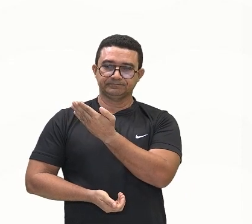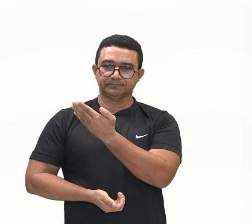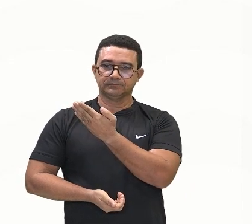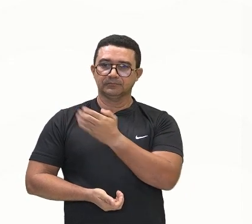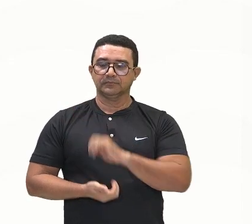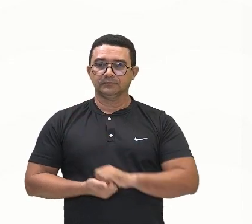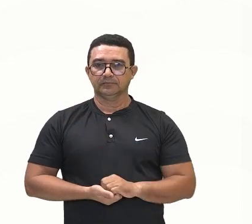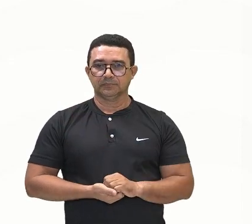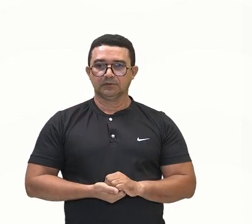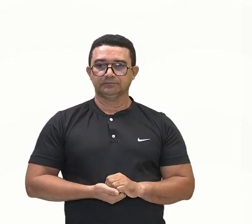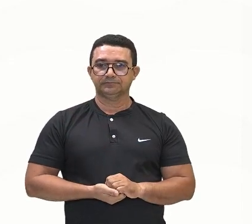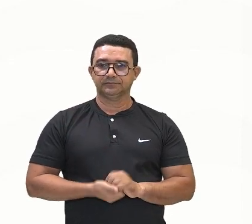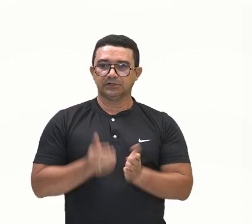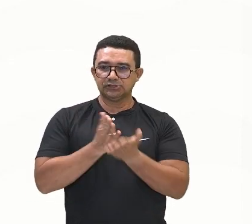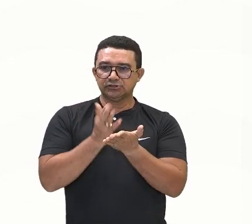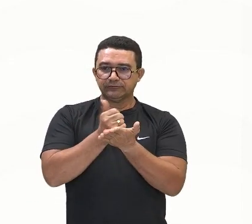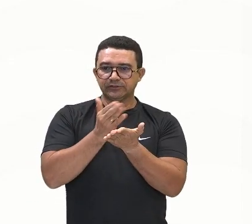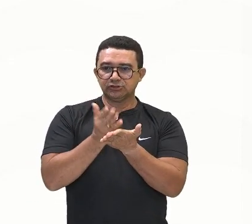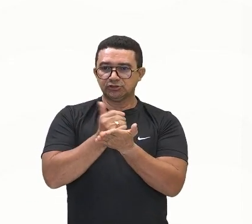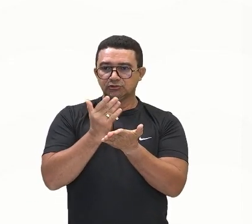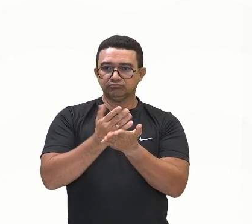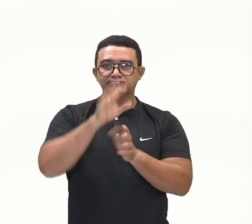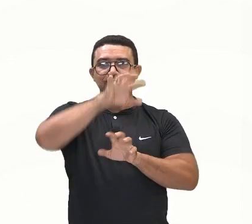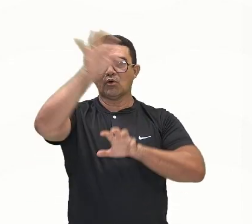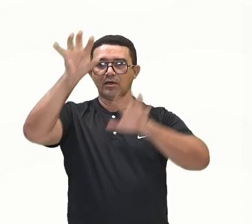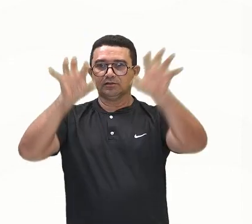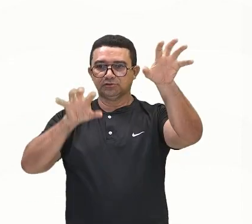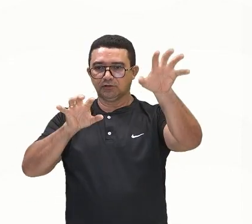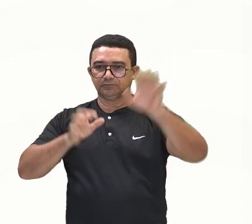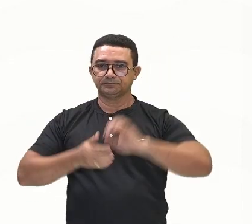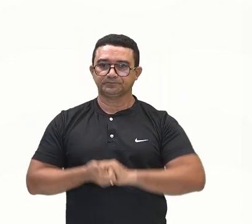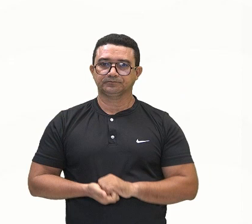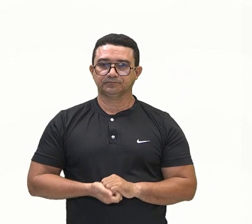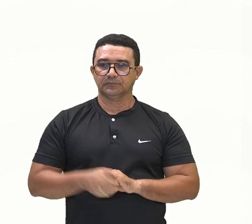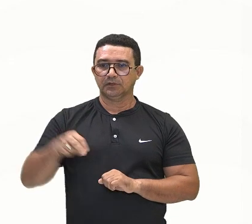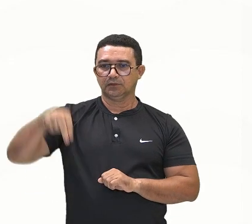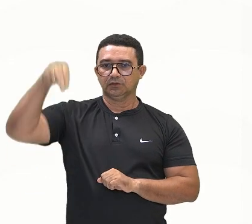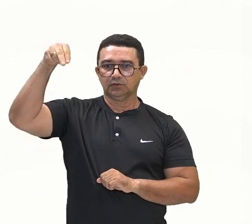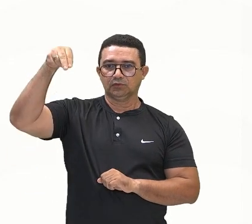distribuição por regiões. A gente verifica que norte,